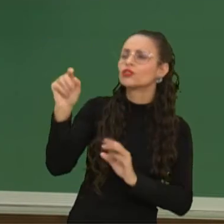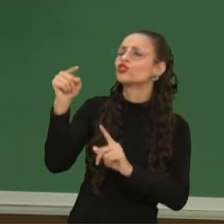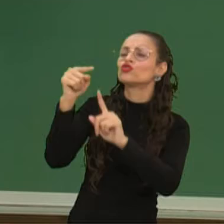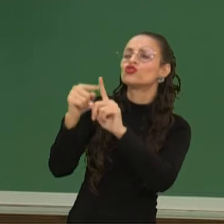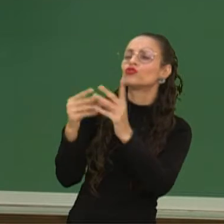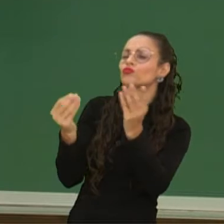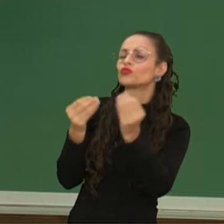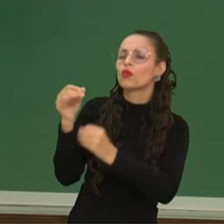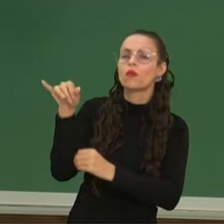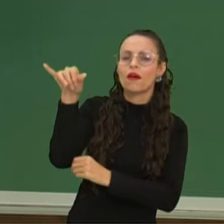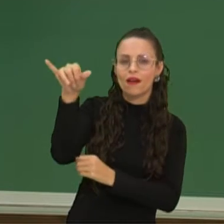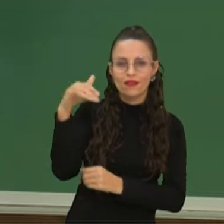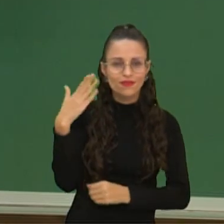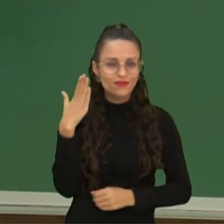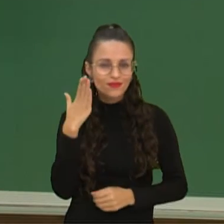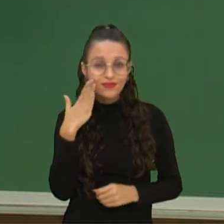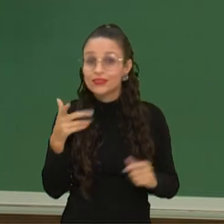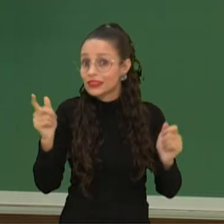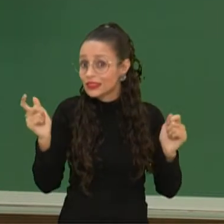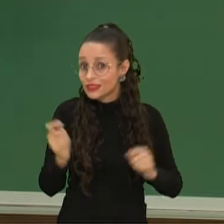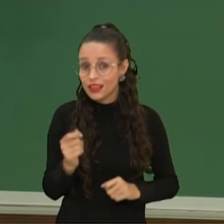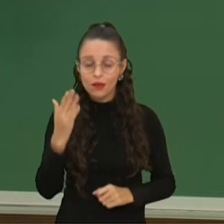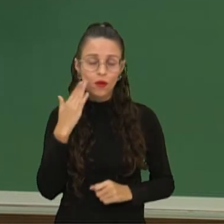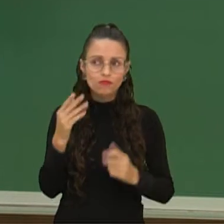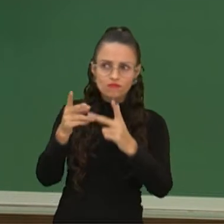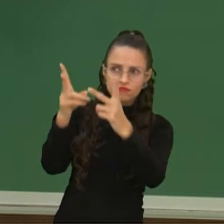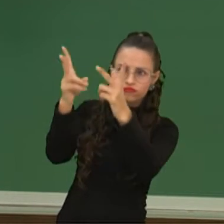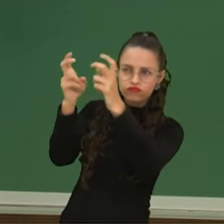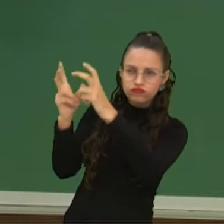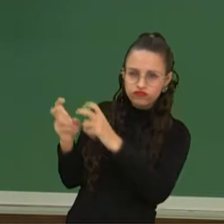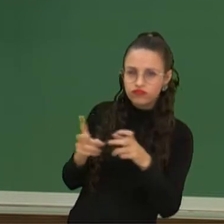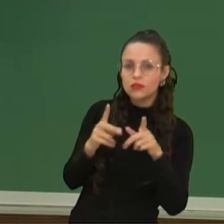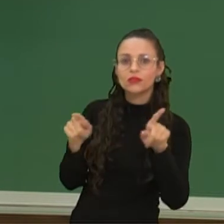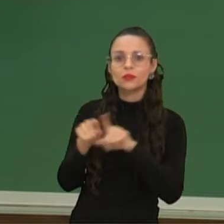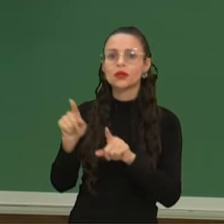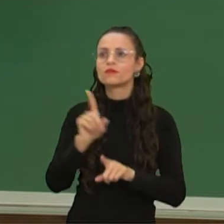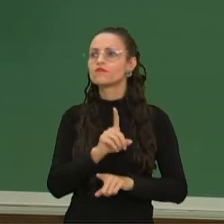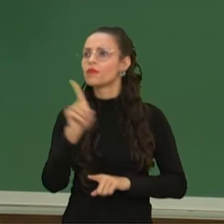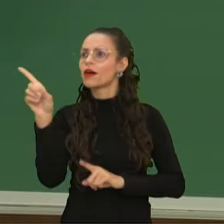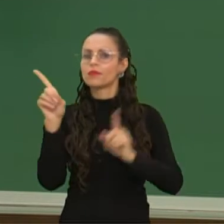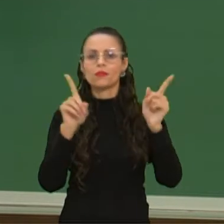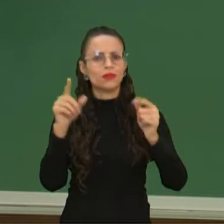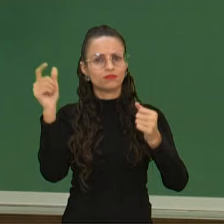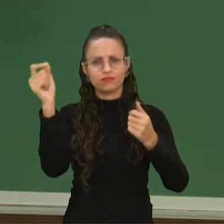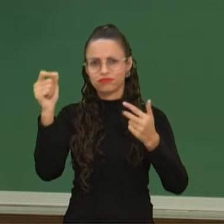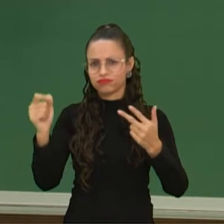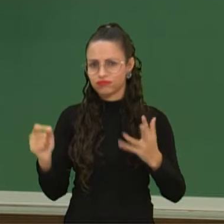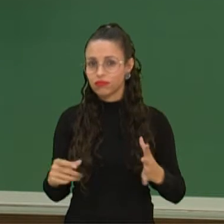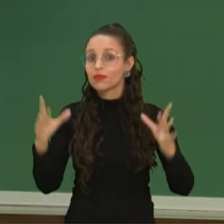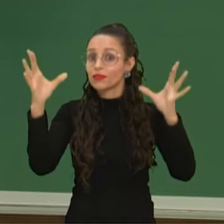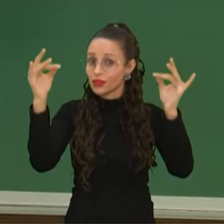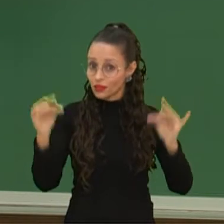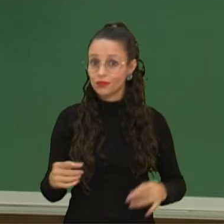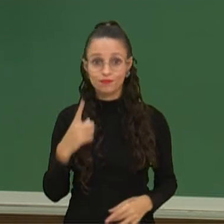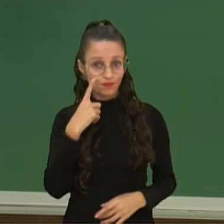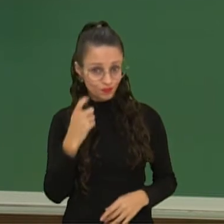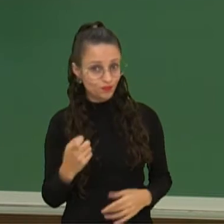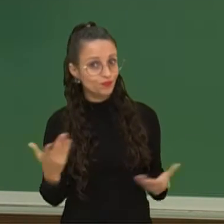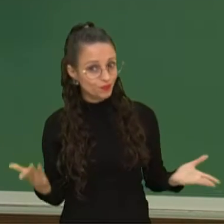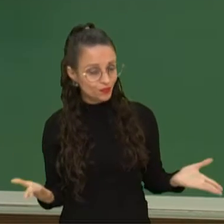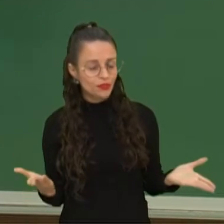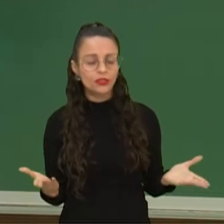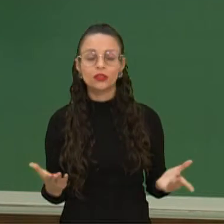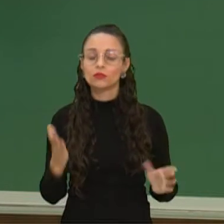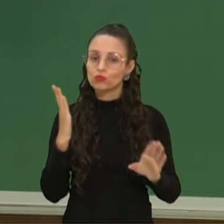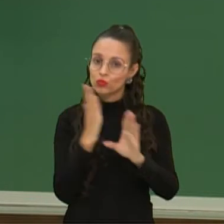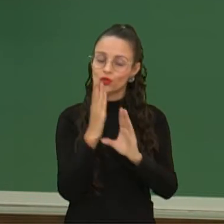era, consequentemente, que tipo de aeronave que era, a direção, entre outros detalhes. Bem interessante, né? Então,